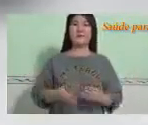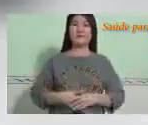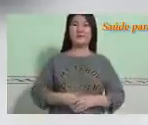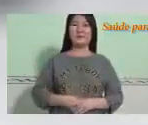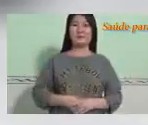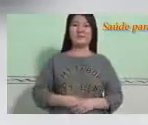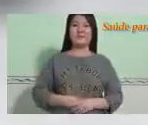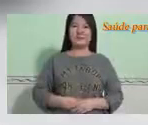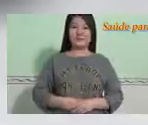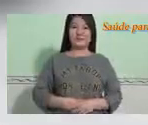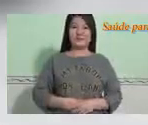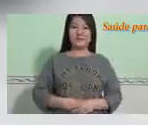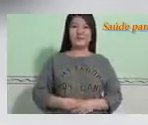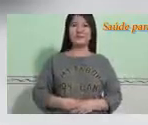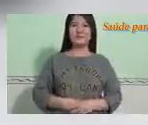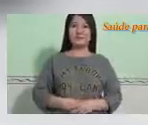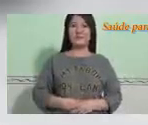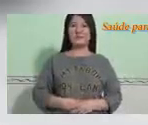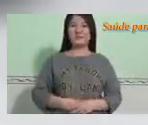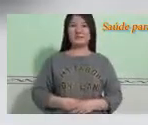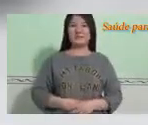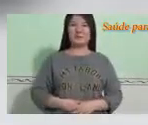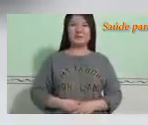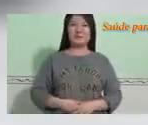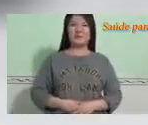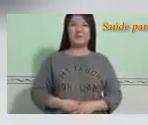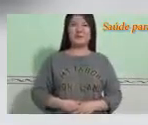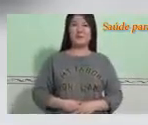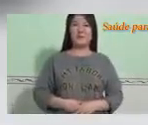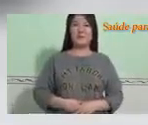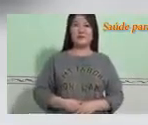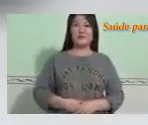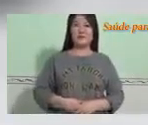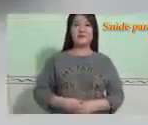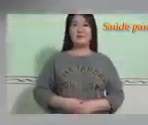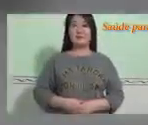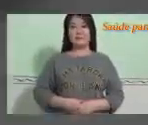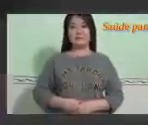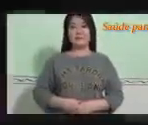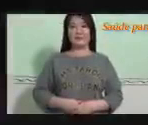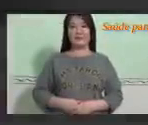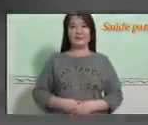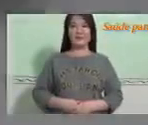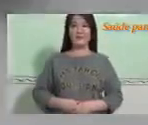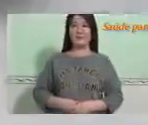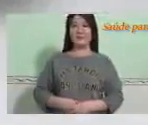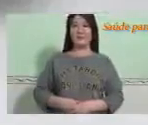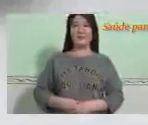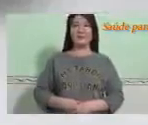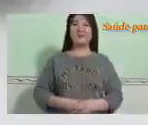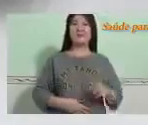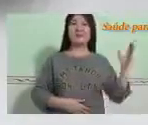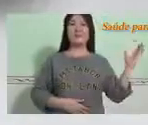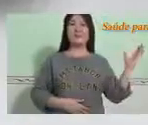espirulina é acento agudo indicado em diversas fases da vida em a prevenção e tratamento de doenças, especialmente em casos